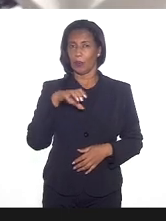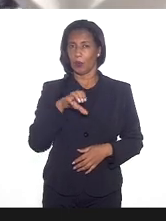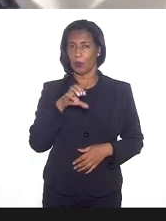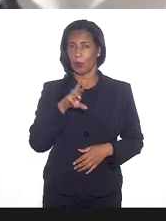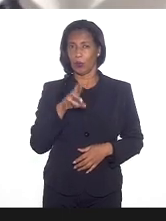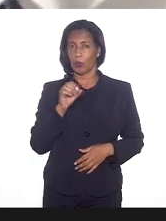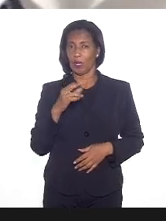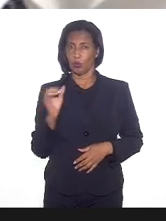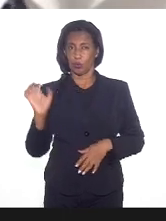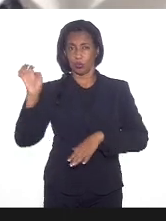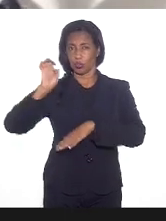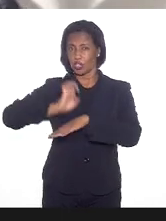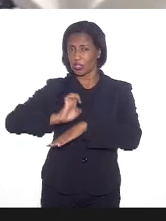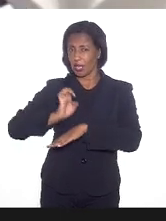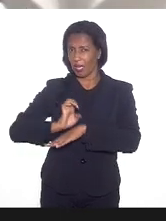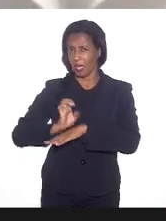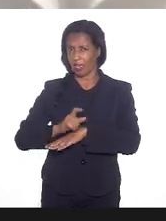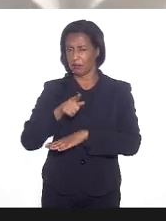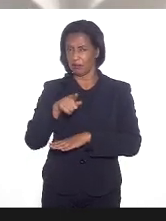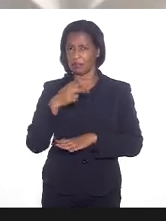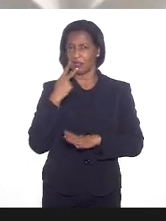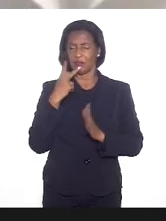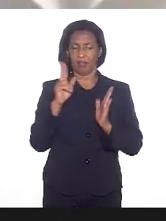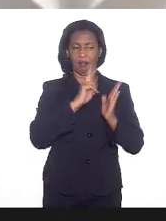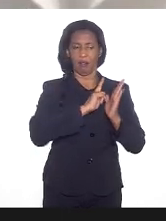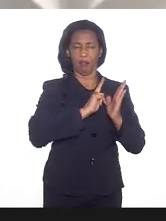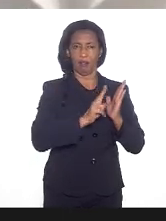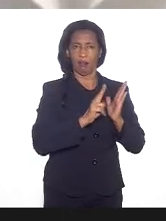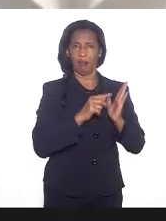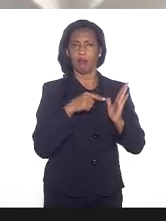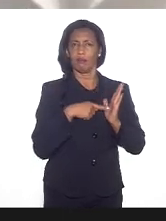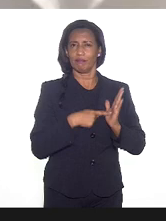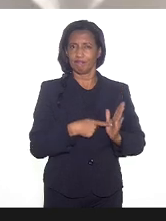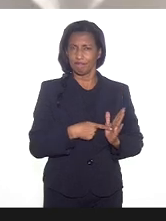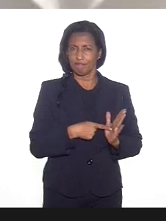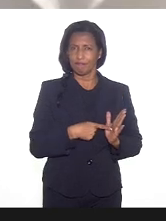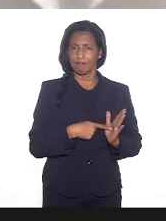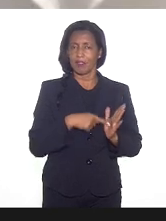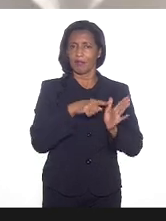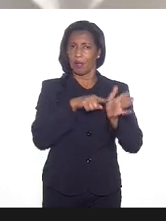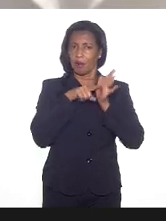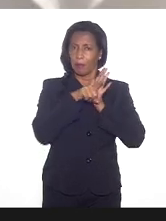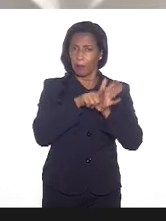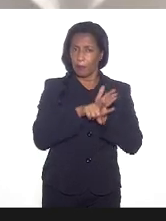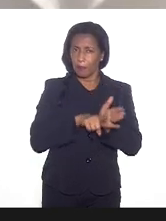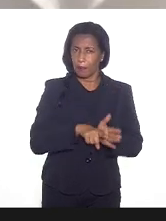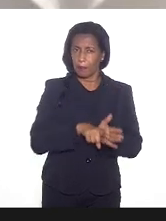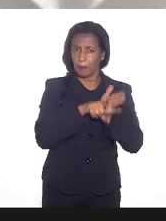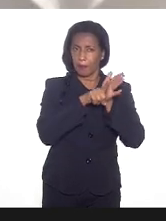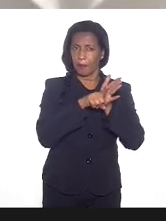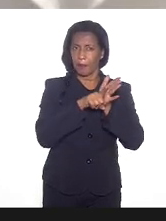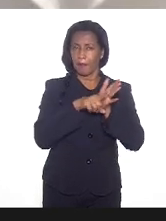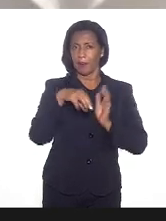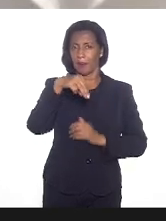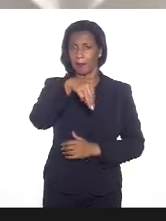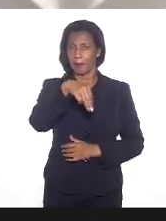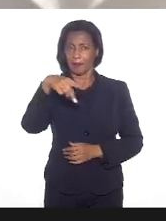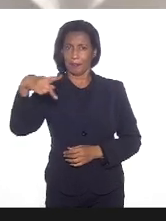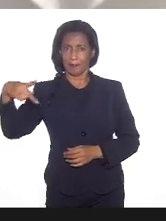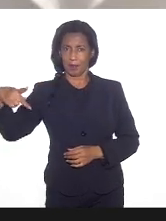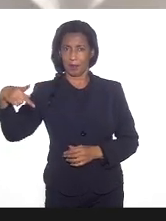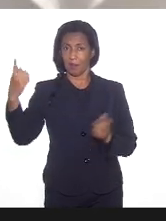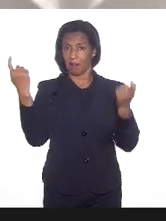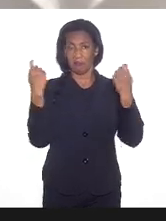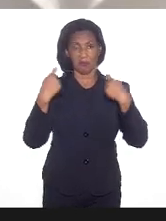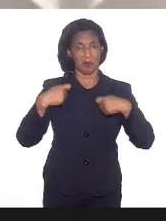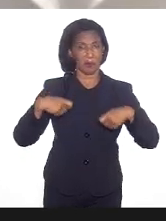deputado Valdeque faz a citação, sugerindo, inclusive, uma apuração por parte do Ministério Público, não